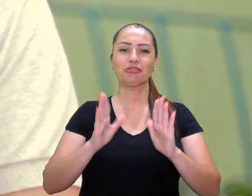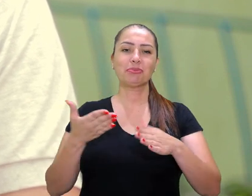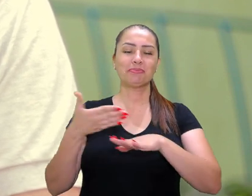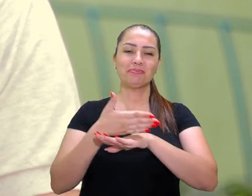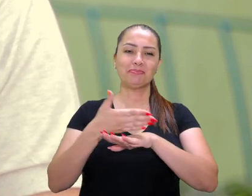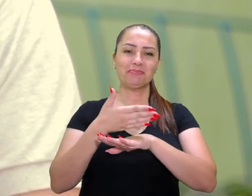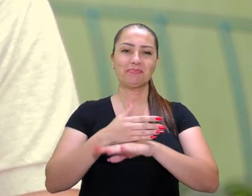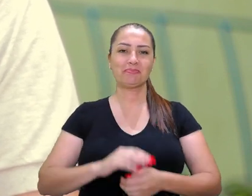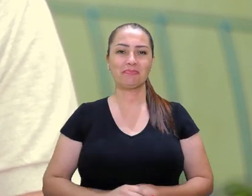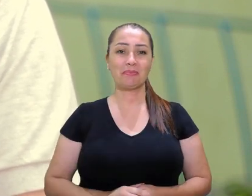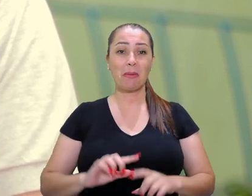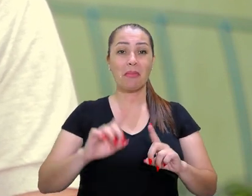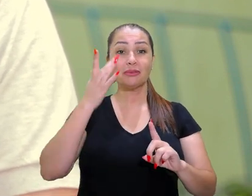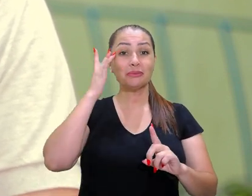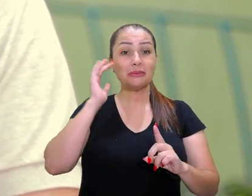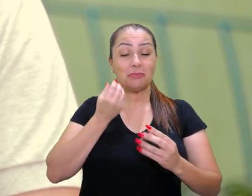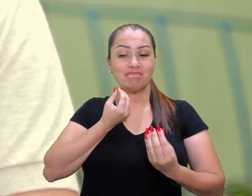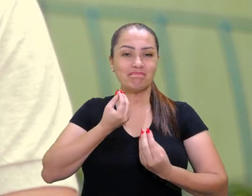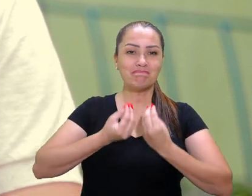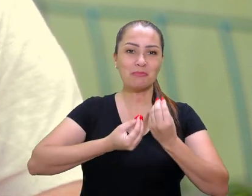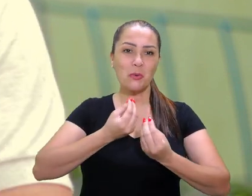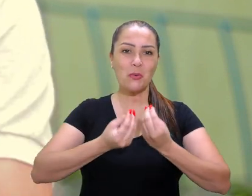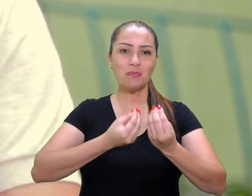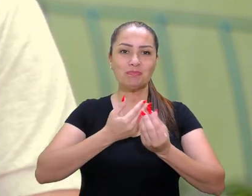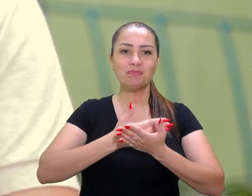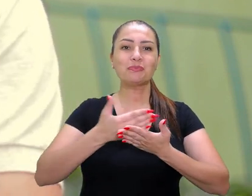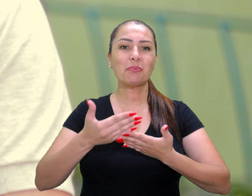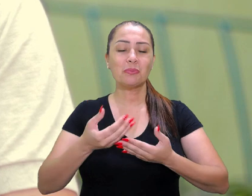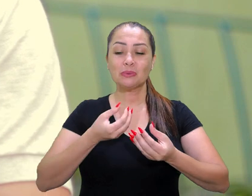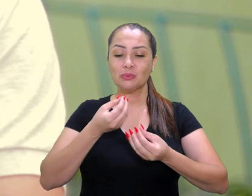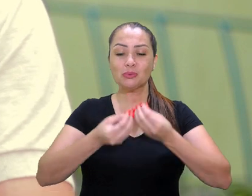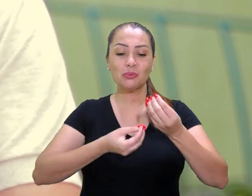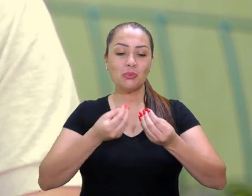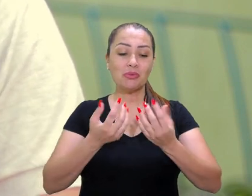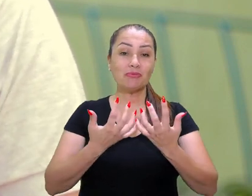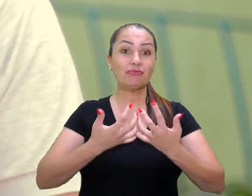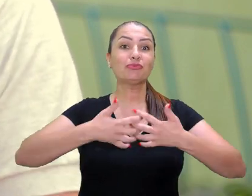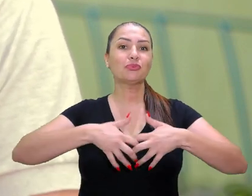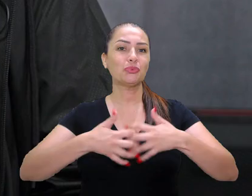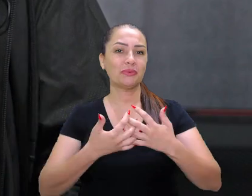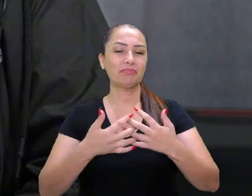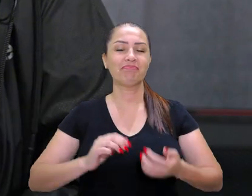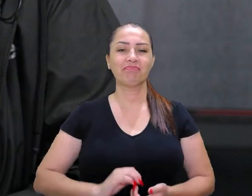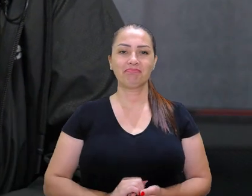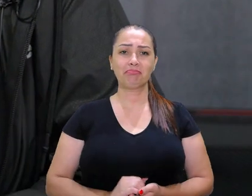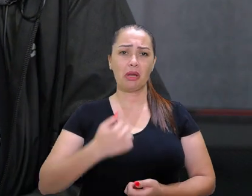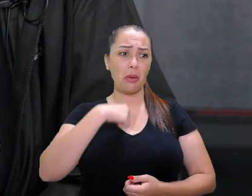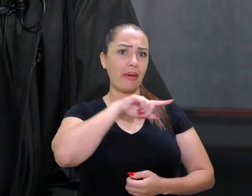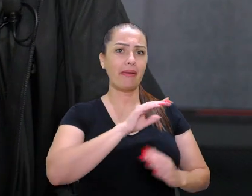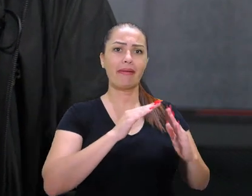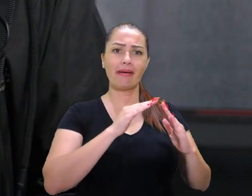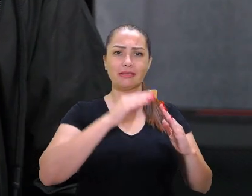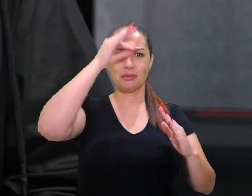antes. A gente não sabia o pontapé inicial, como ia se dar isso, né? Mas eu ia na casa espírita